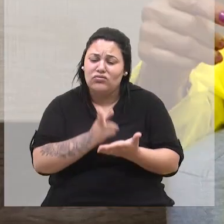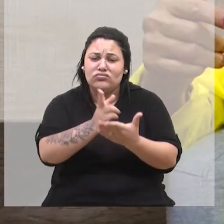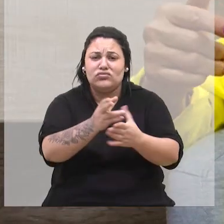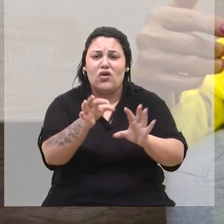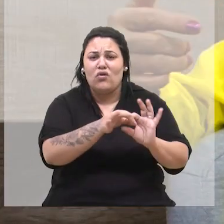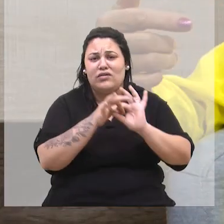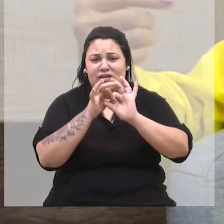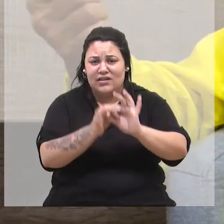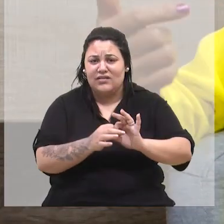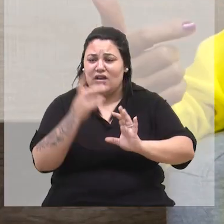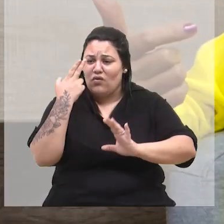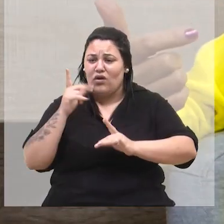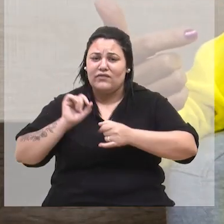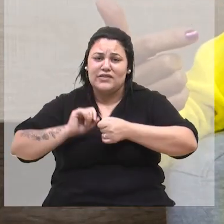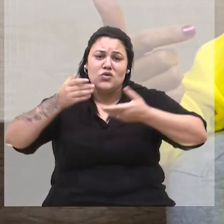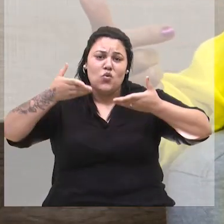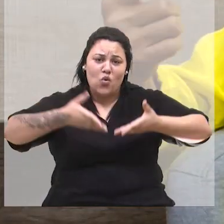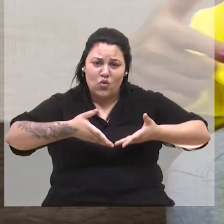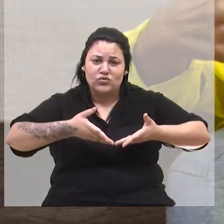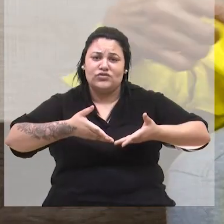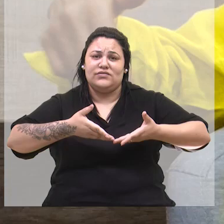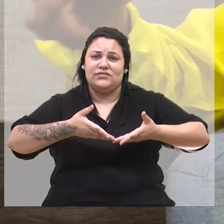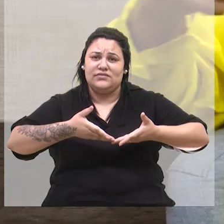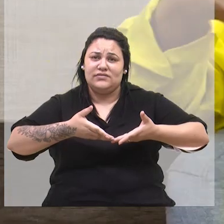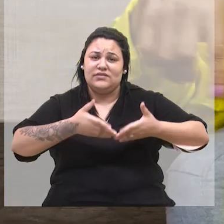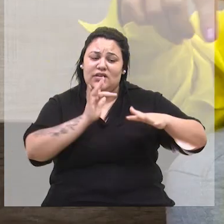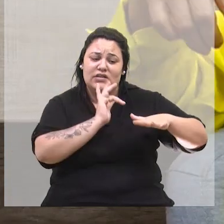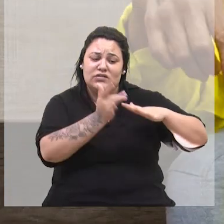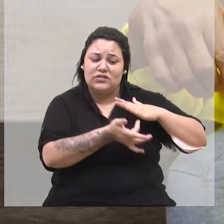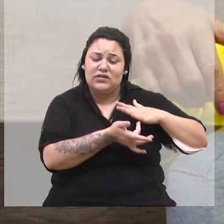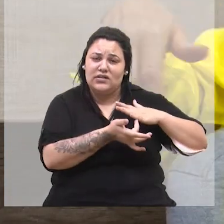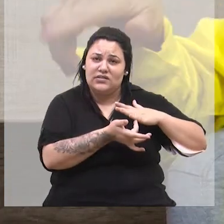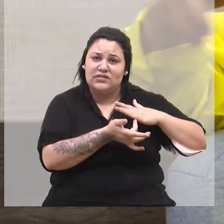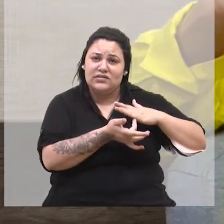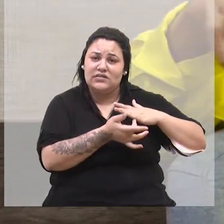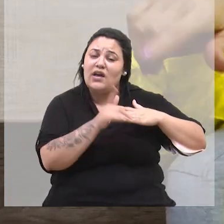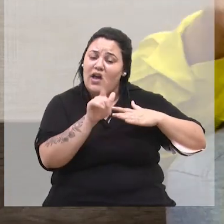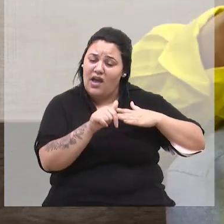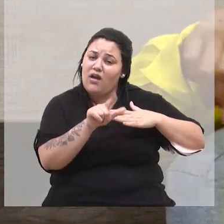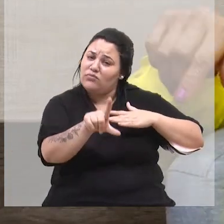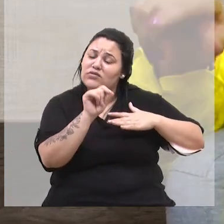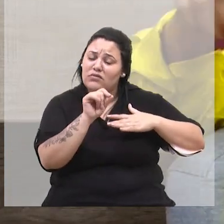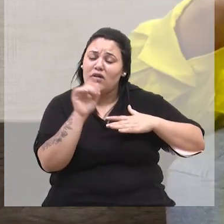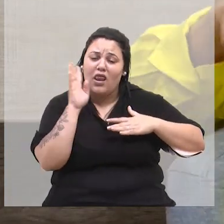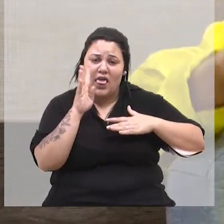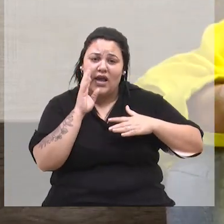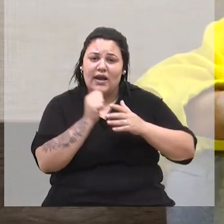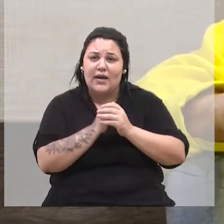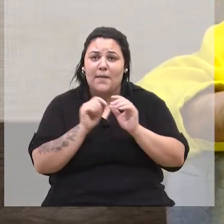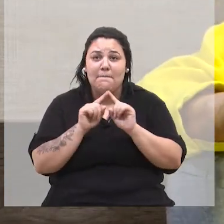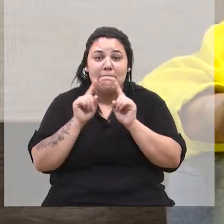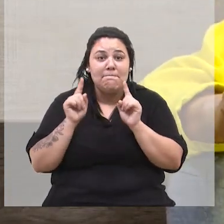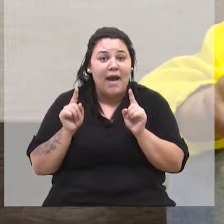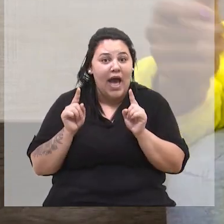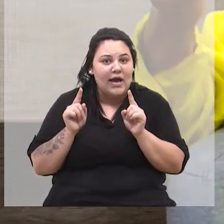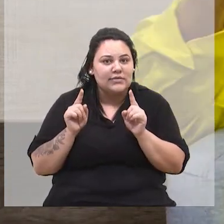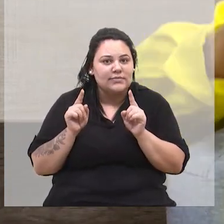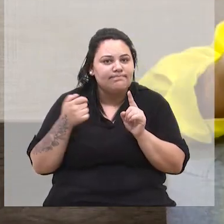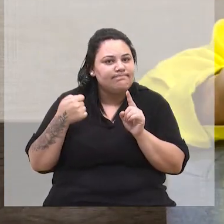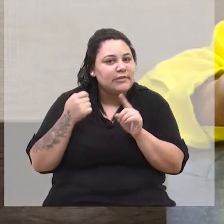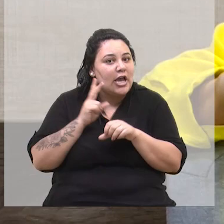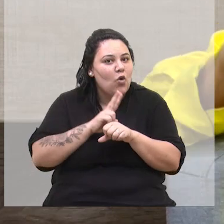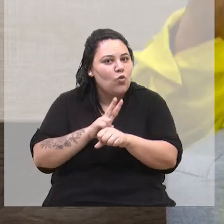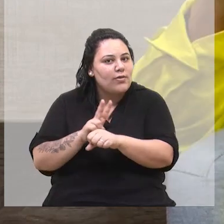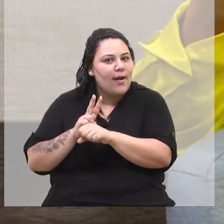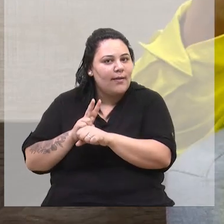precisa continuar unida, como estão fazendo hoje, e as redes sociais têm sido uma grande alternativa. Mas não dá